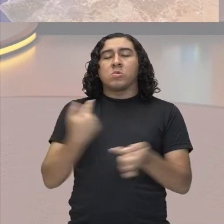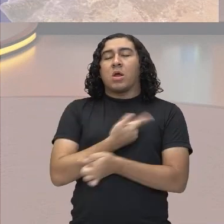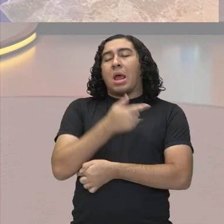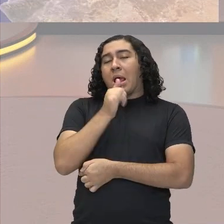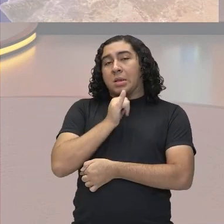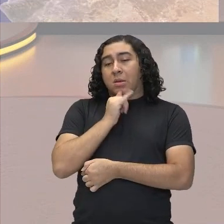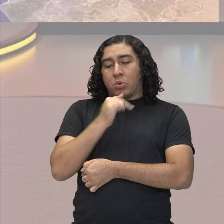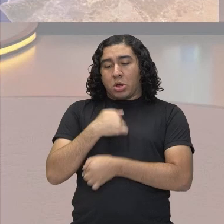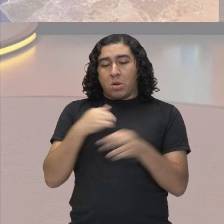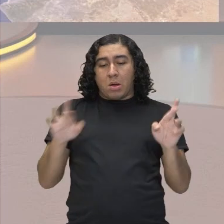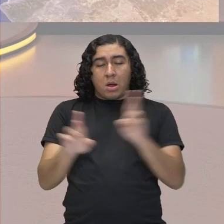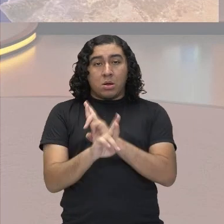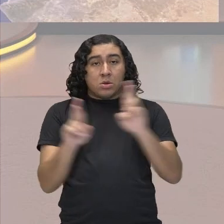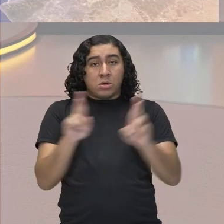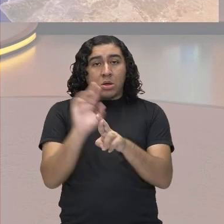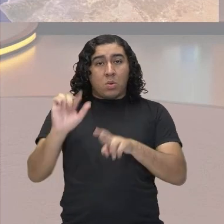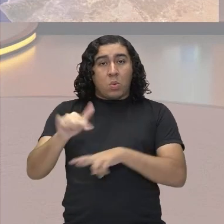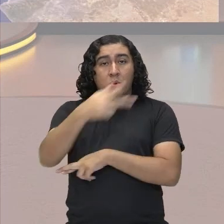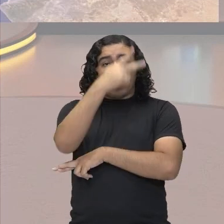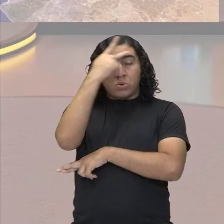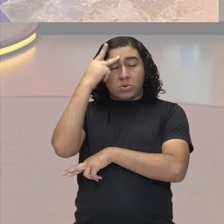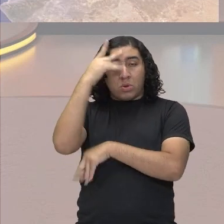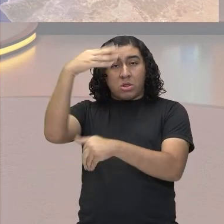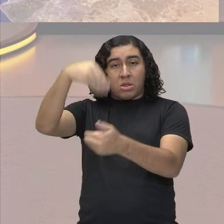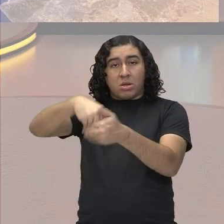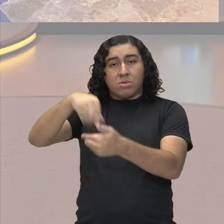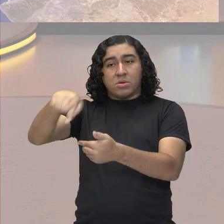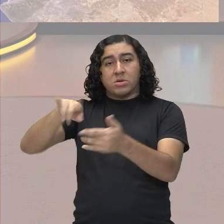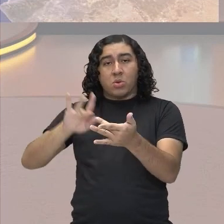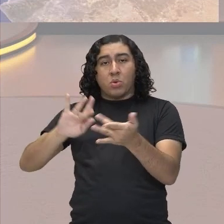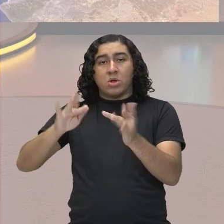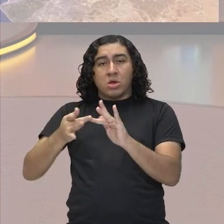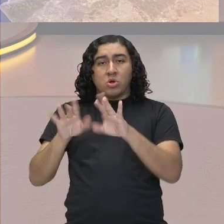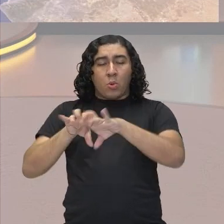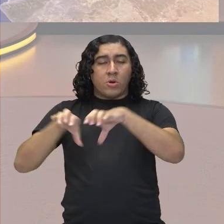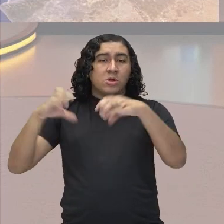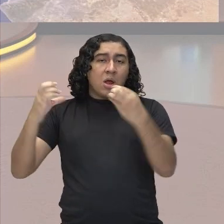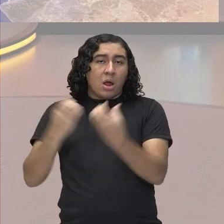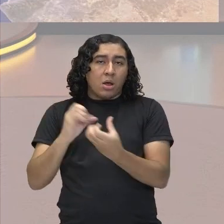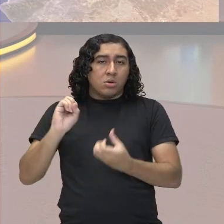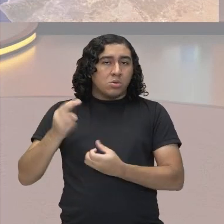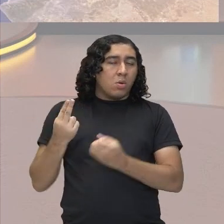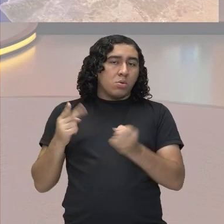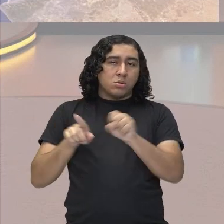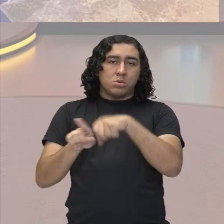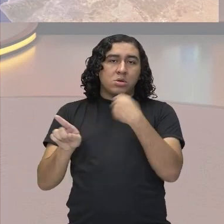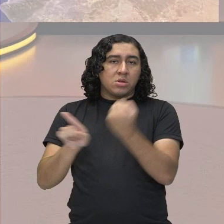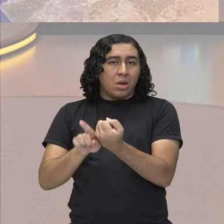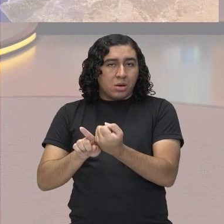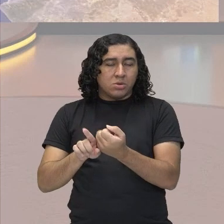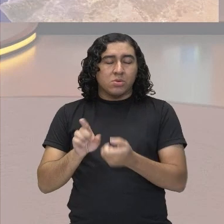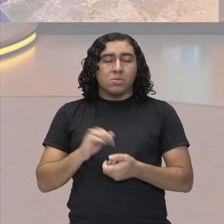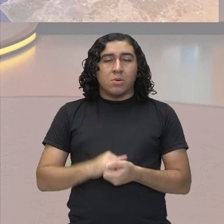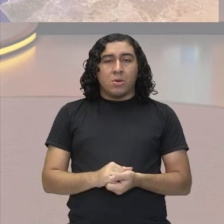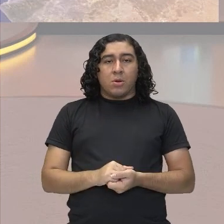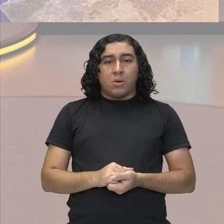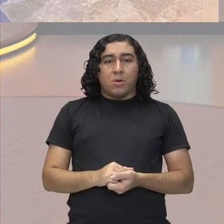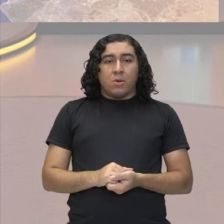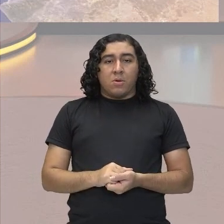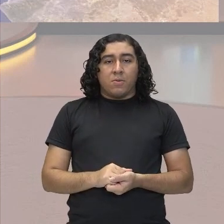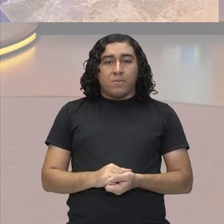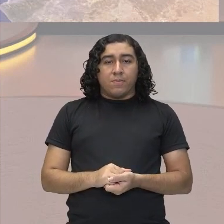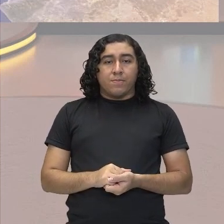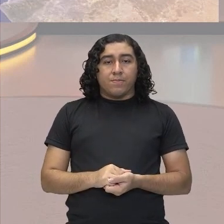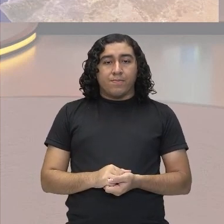me relacionar dentro dessa comunidade, dentro dessa sociedade, dentro do mundo como um todo?